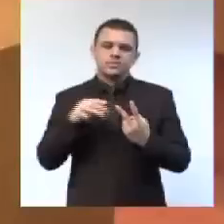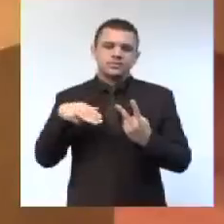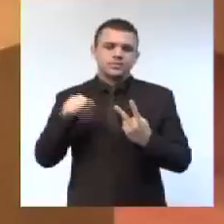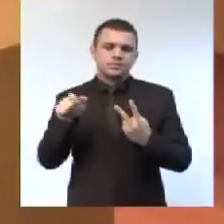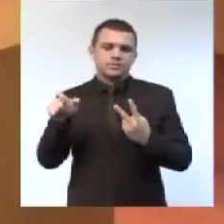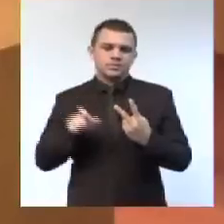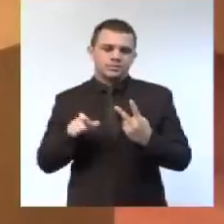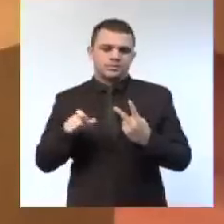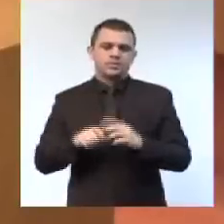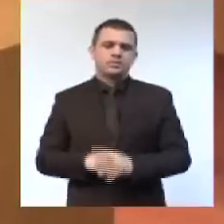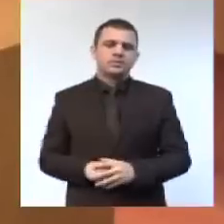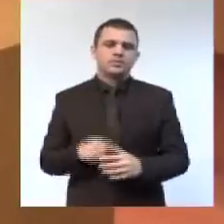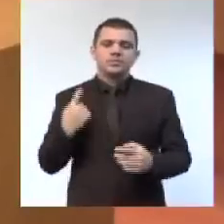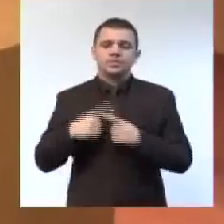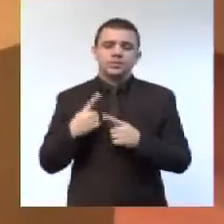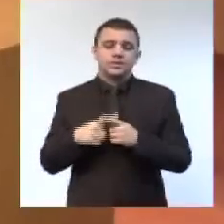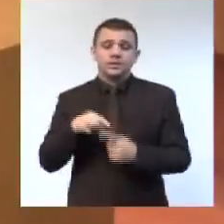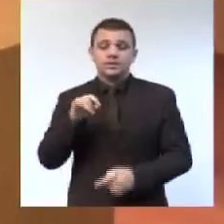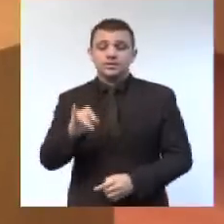não seguir